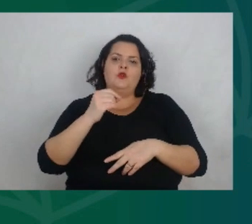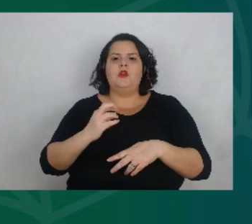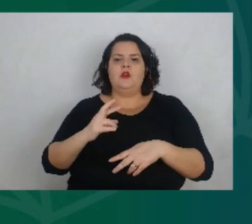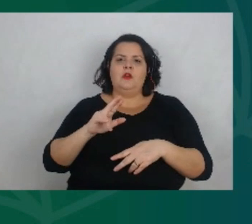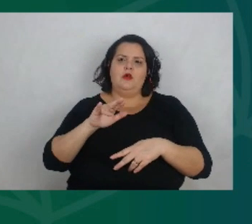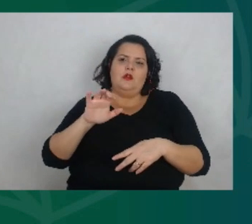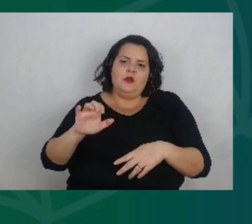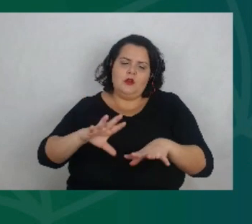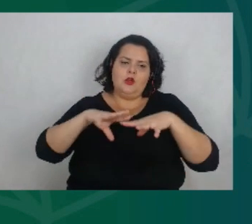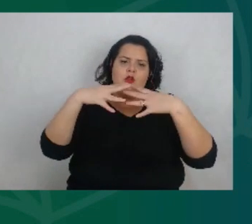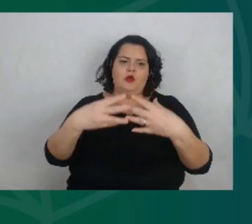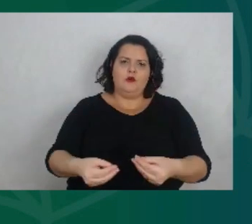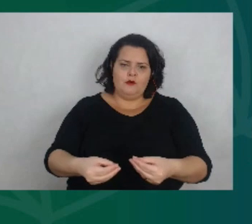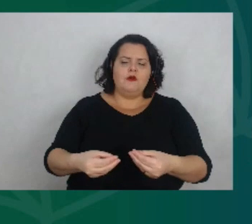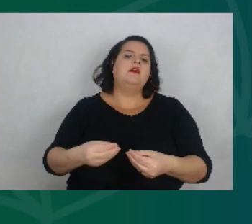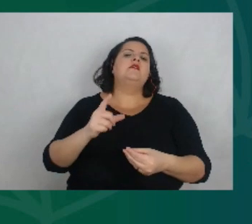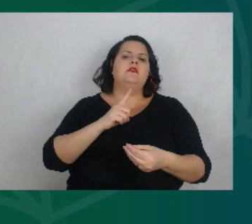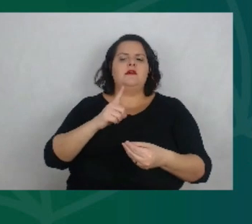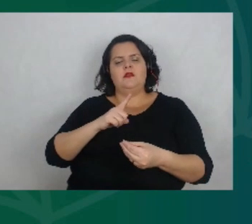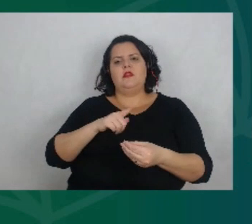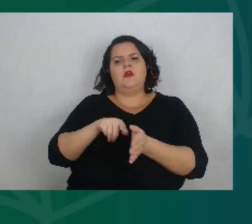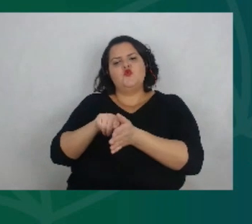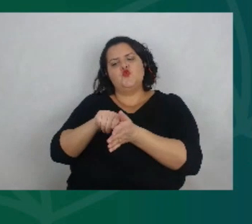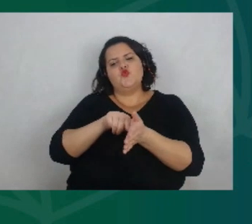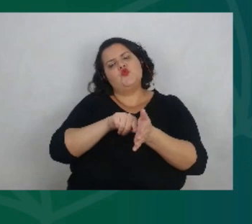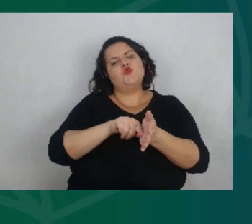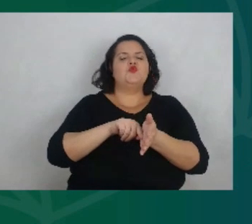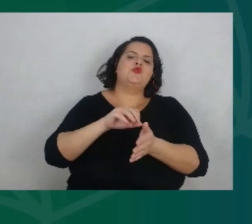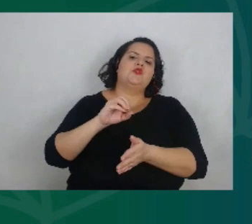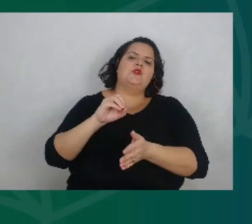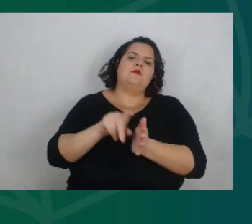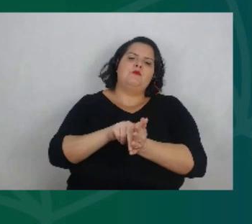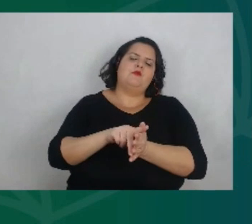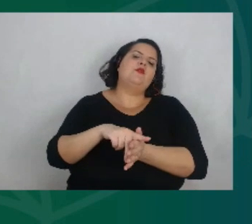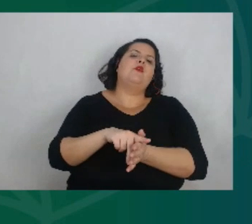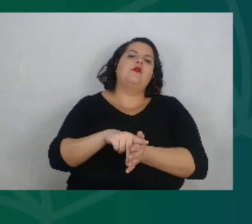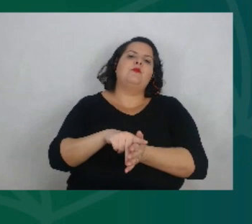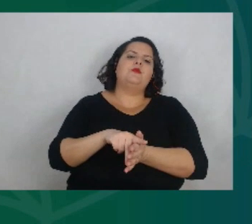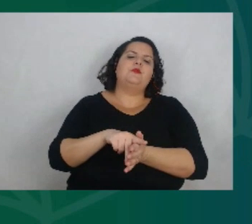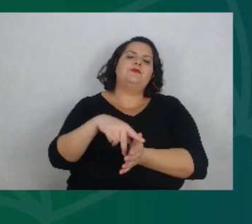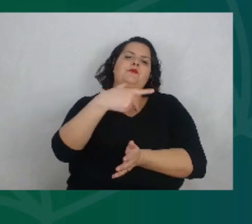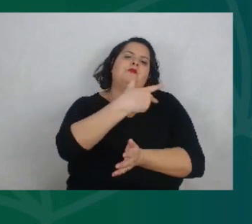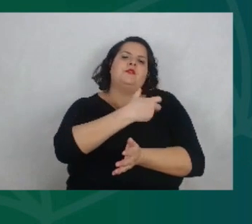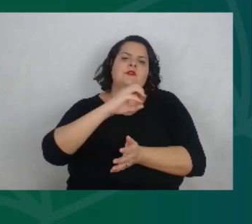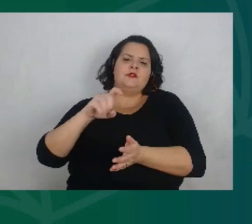para sediar o estudo da vacina Oxford para o coronavírus Covid-19.